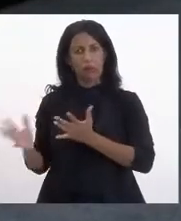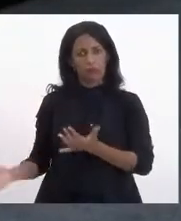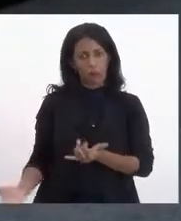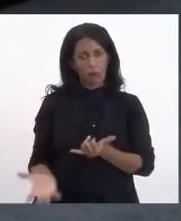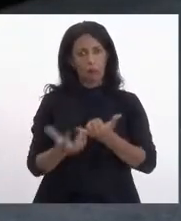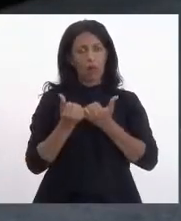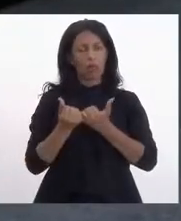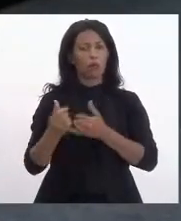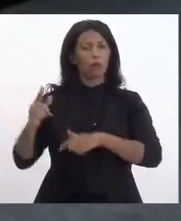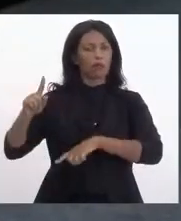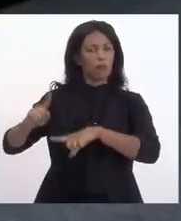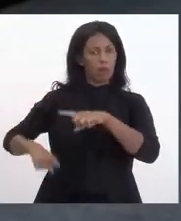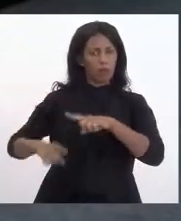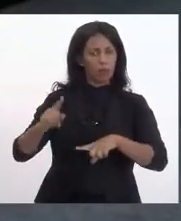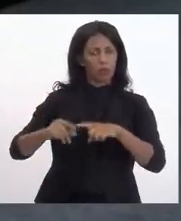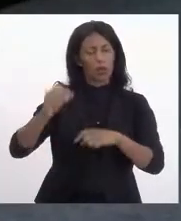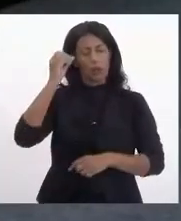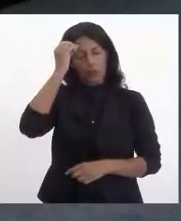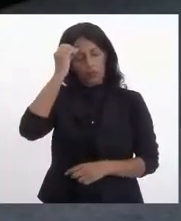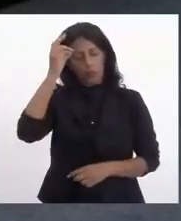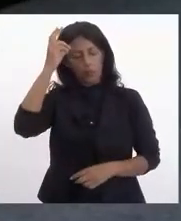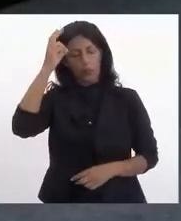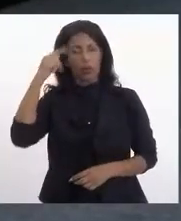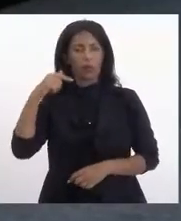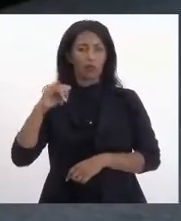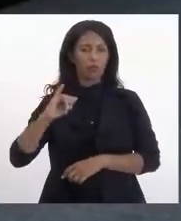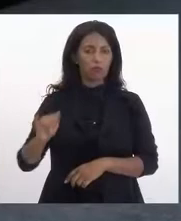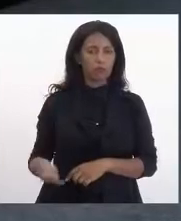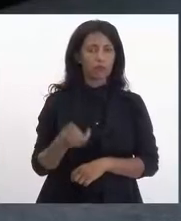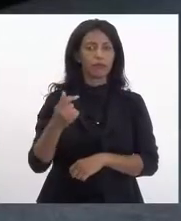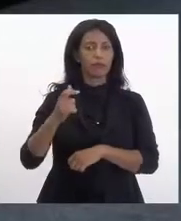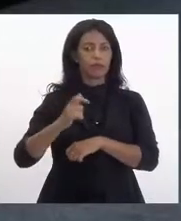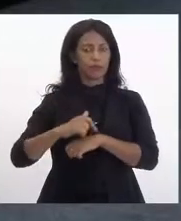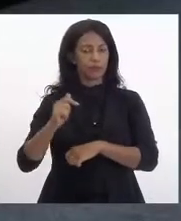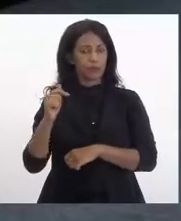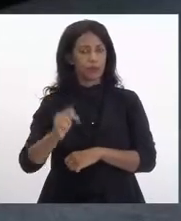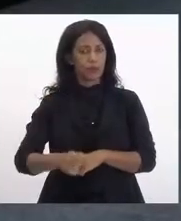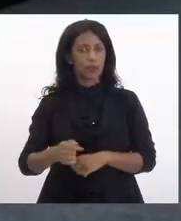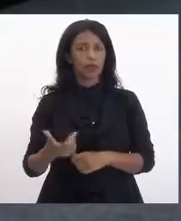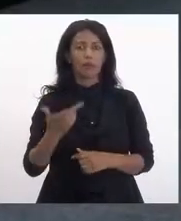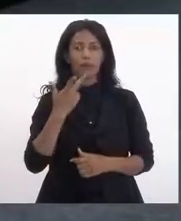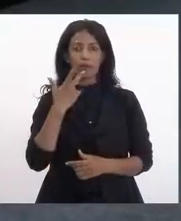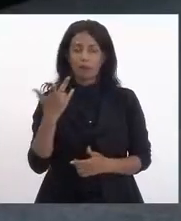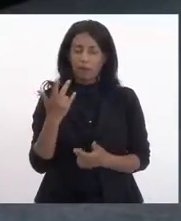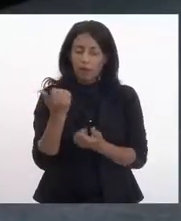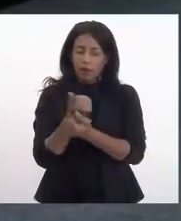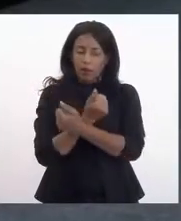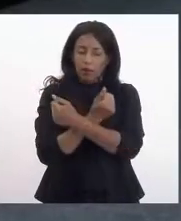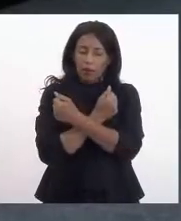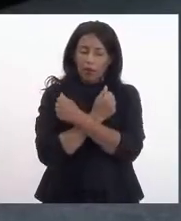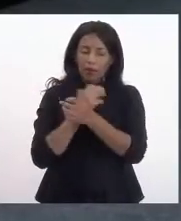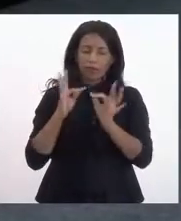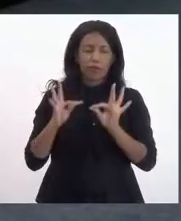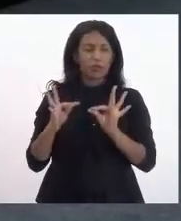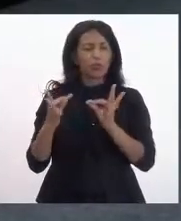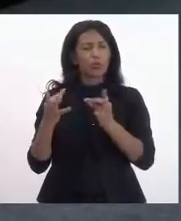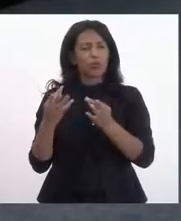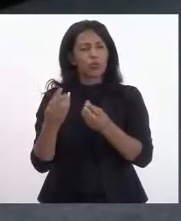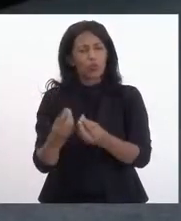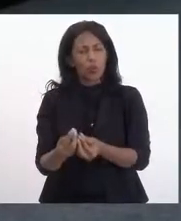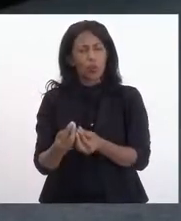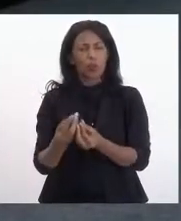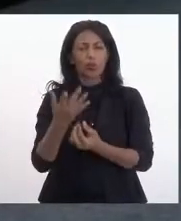e imaterial, e eu quero aproveitar esse momento aqui, né, para deixar meu abraço a todos aqueles que,